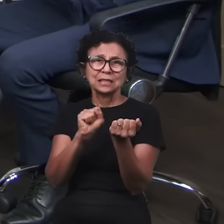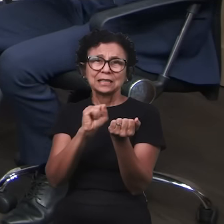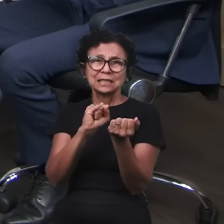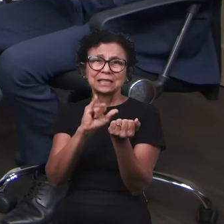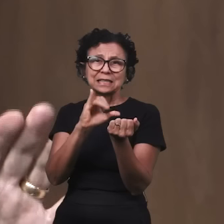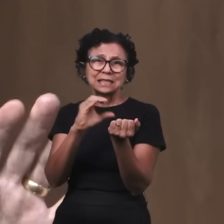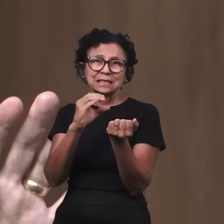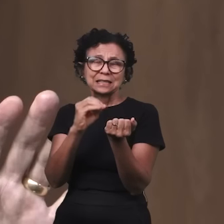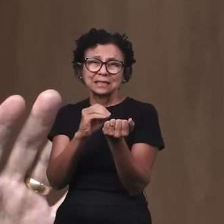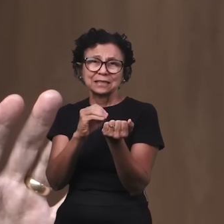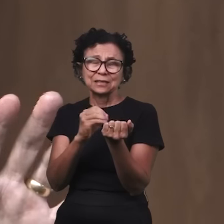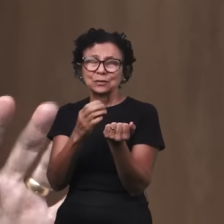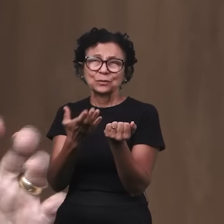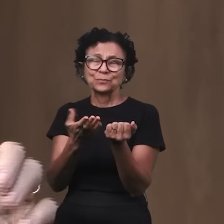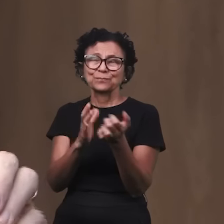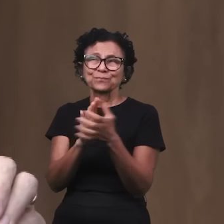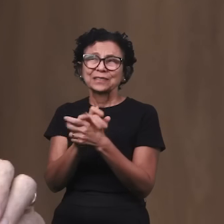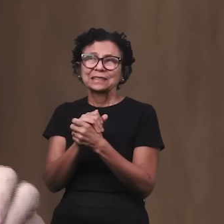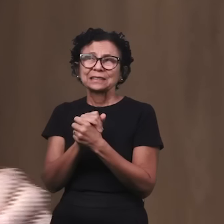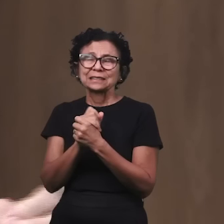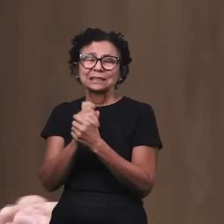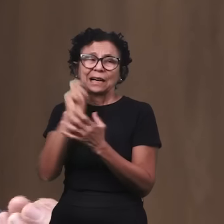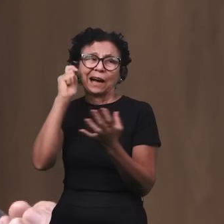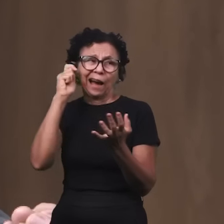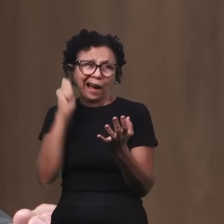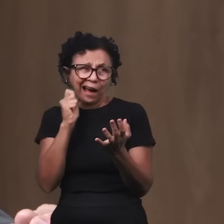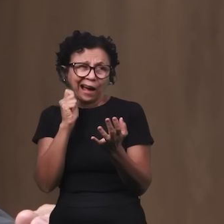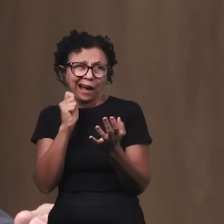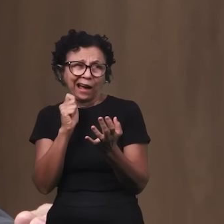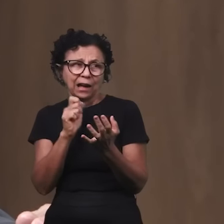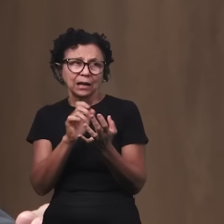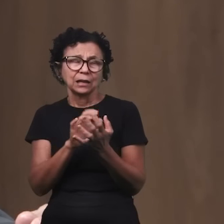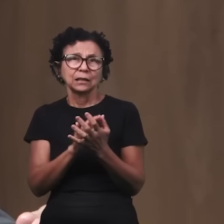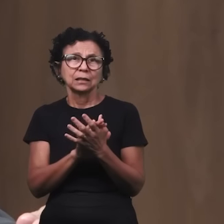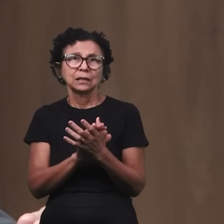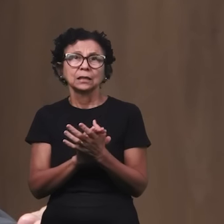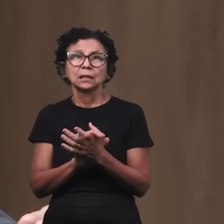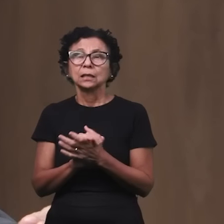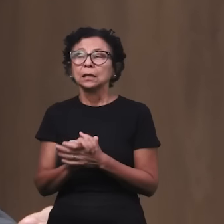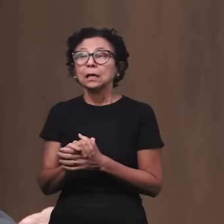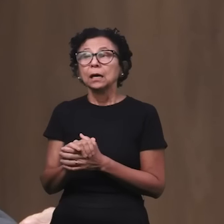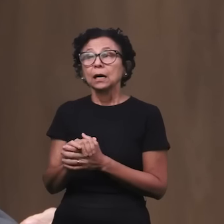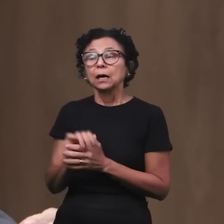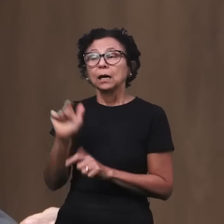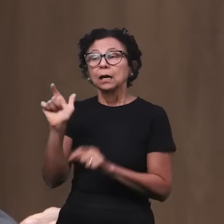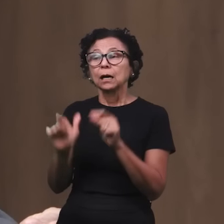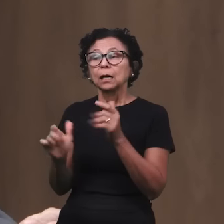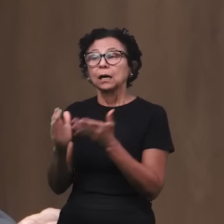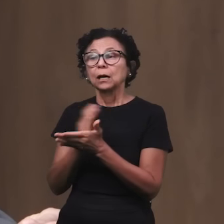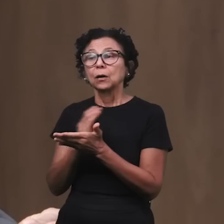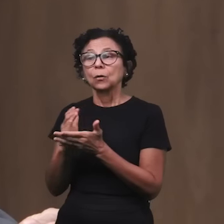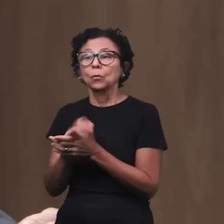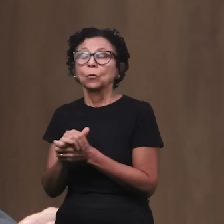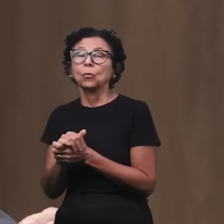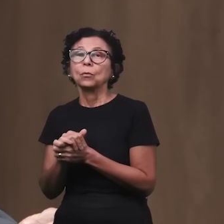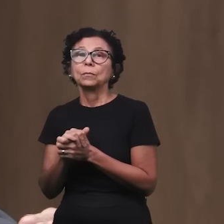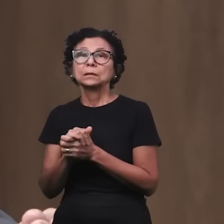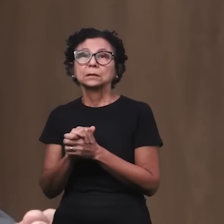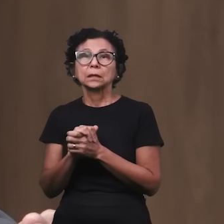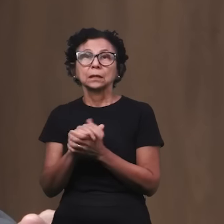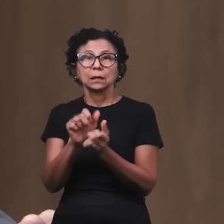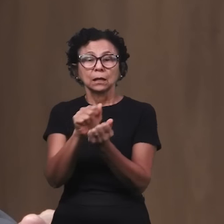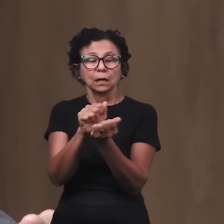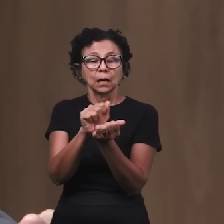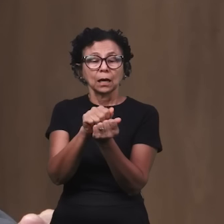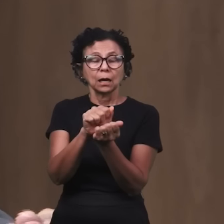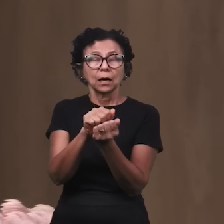boca, vamos dizer assim, uma situação difícil, não é nem por falta de